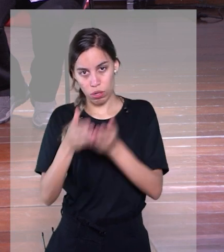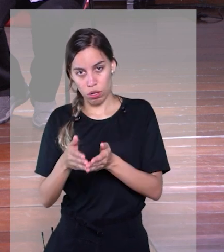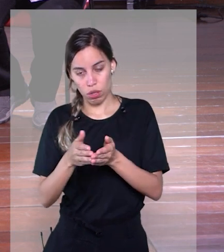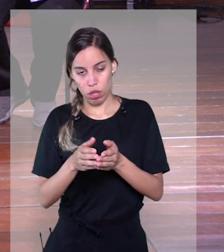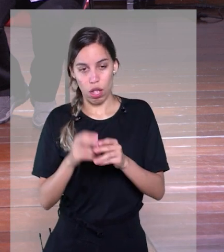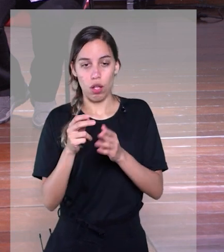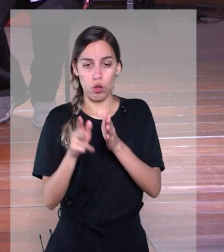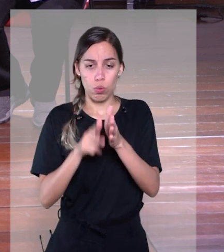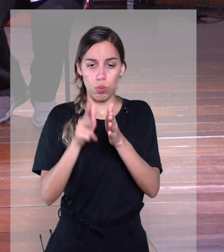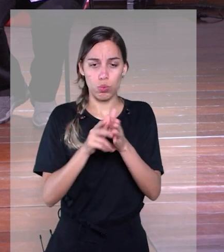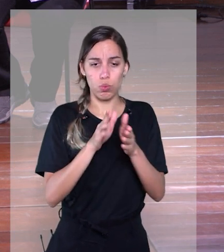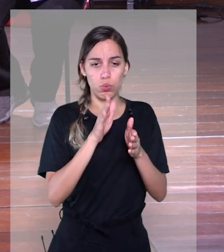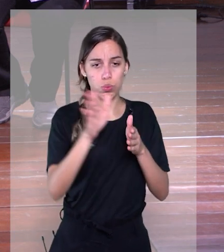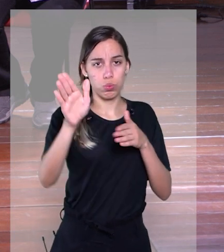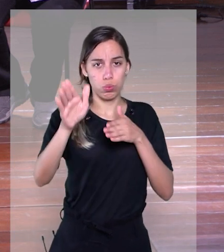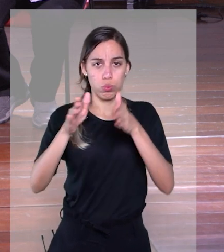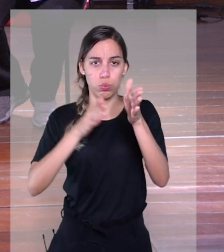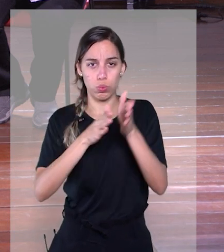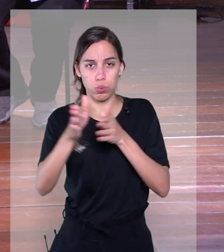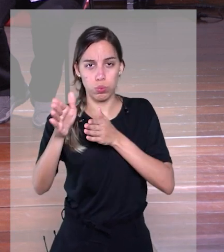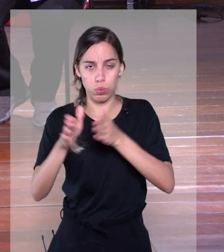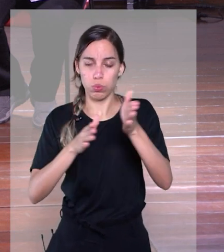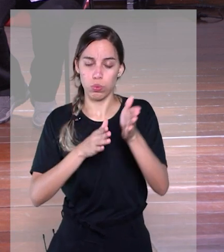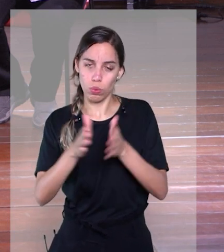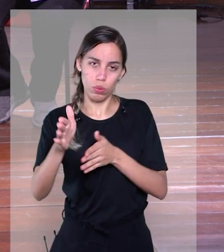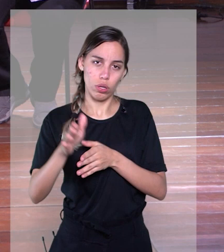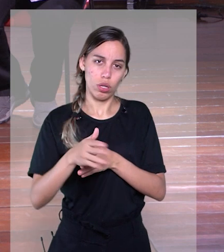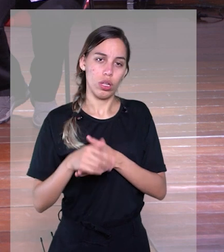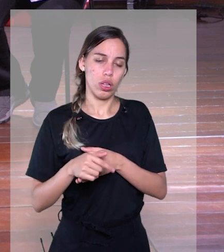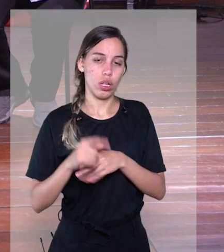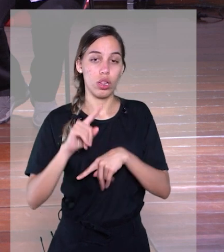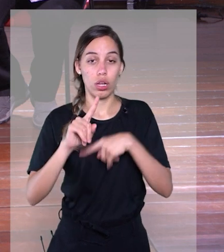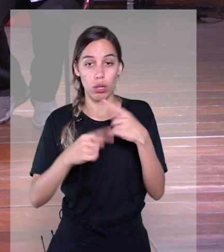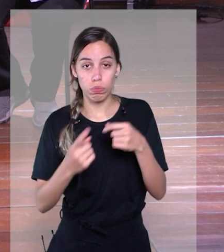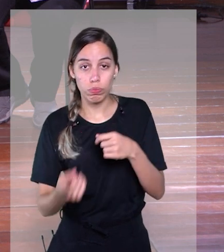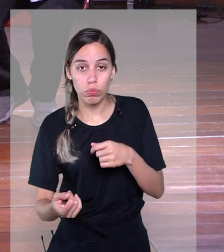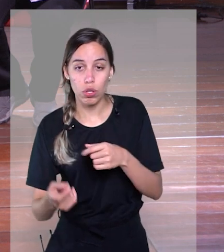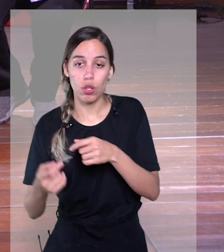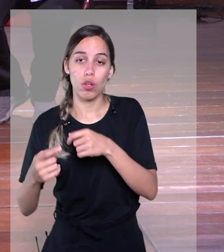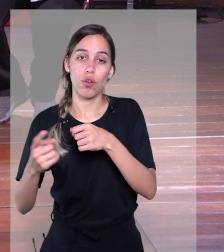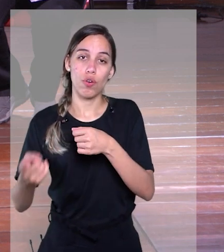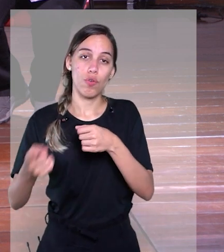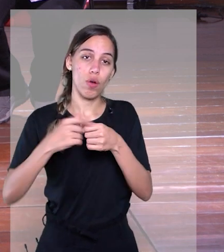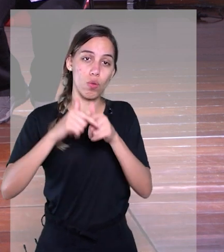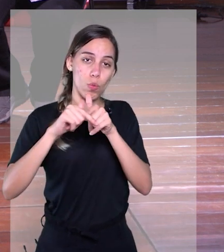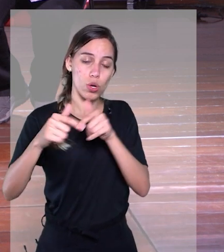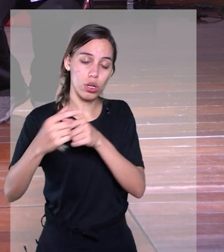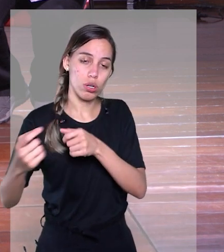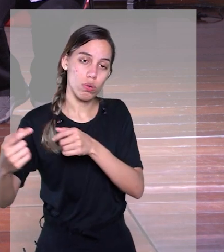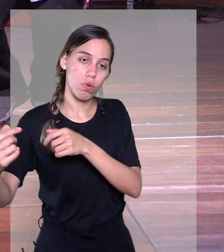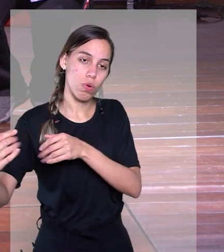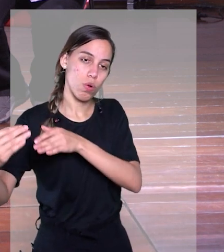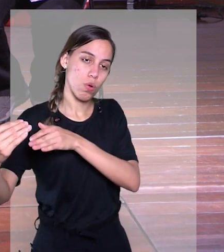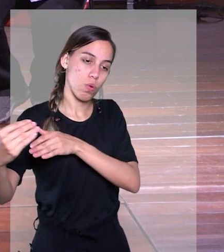3 locomotivas, sai de Minas Gerais e horas depois volta vazio. E eles demoram... Ontem,